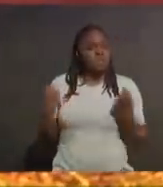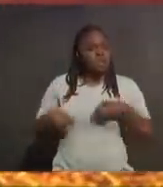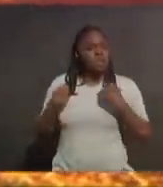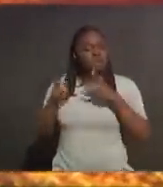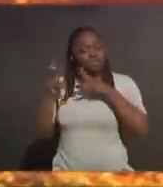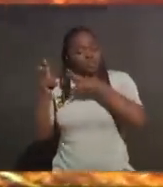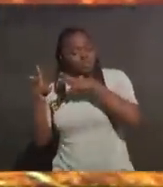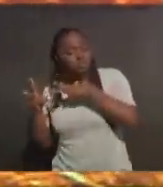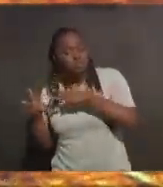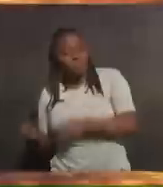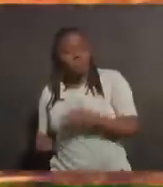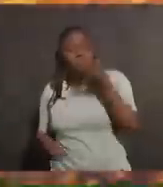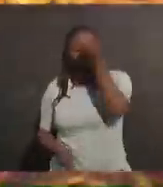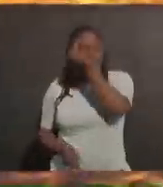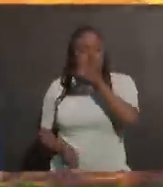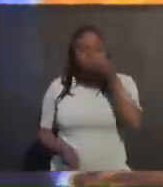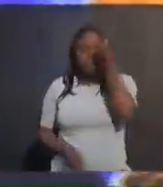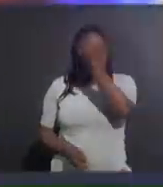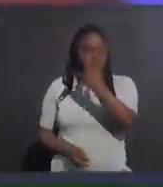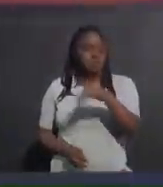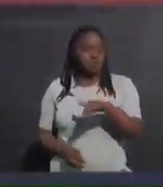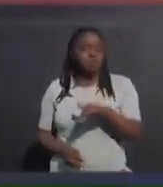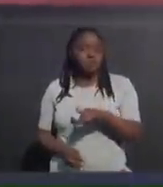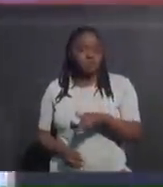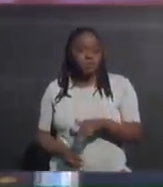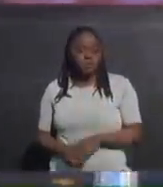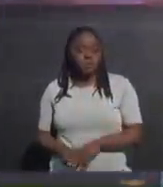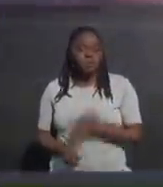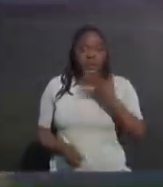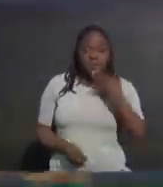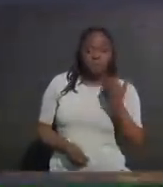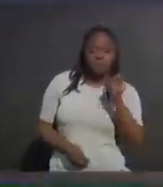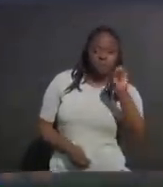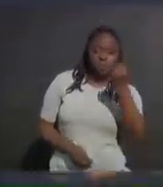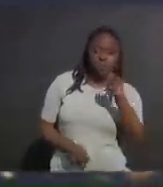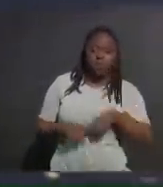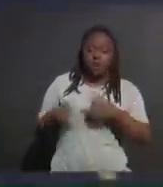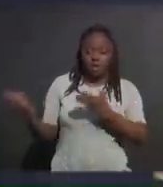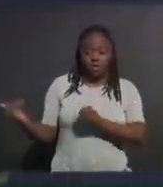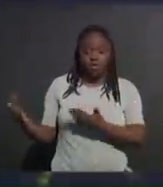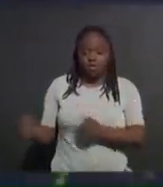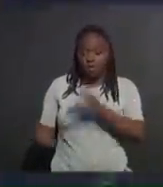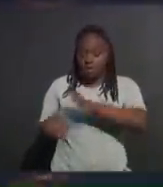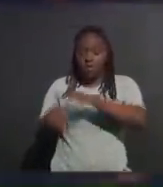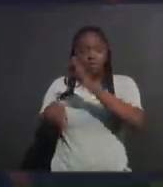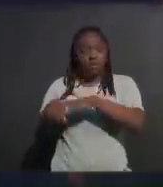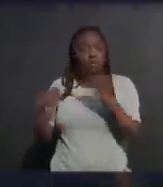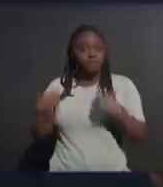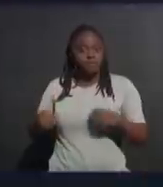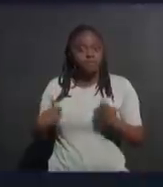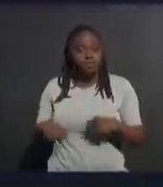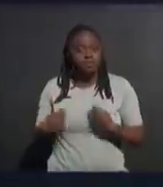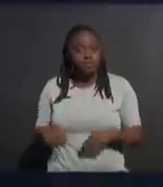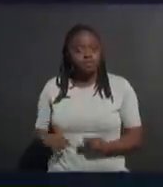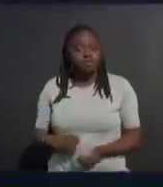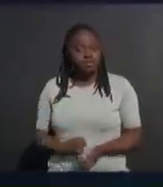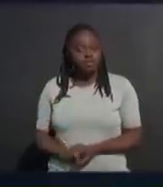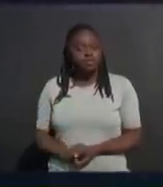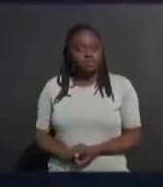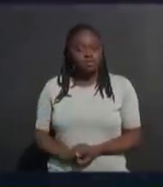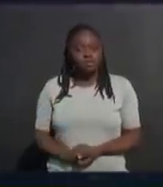aí pelo menos 6 horas e meia. O ideal é 8. Quando é adolescente é mais ainda. Nós temos que pegar ou